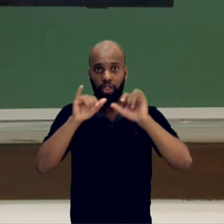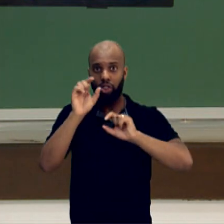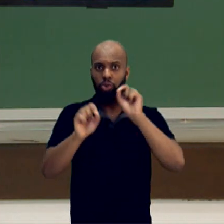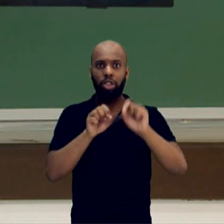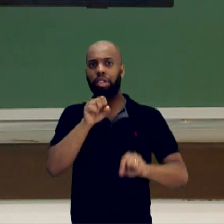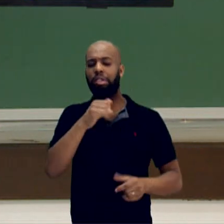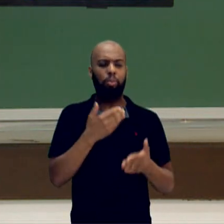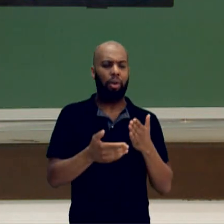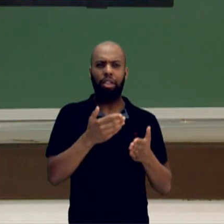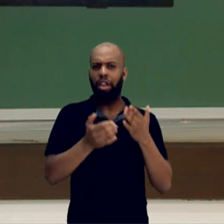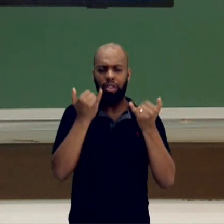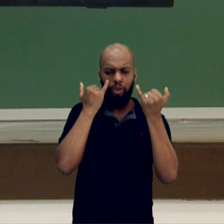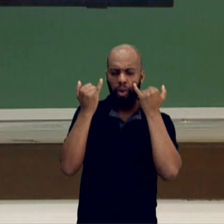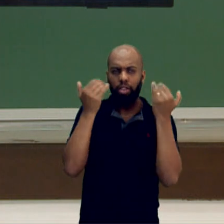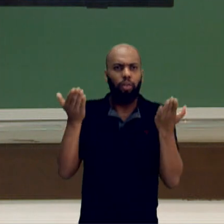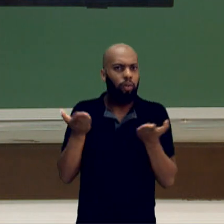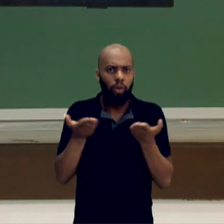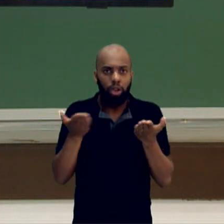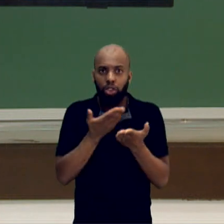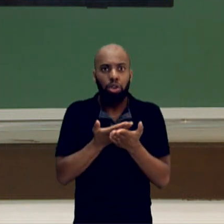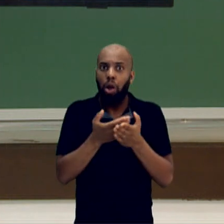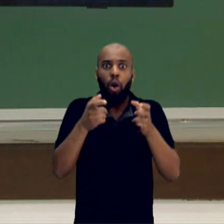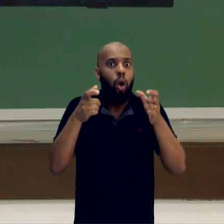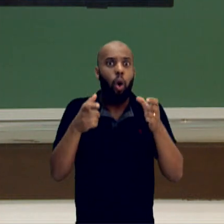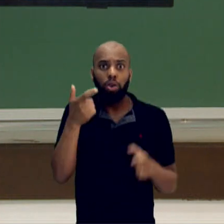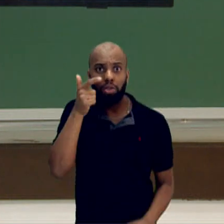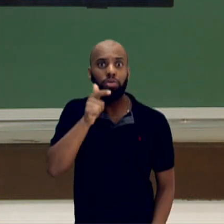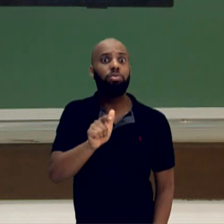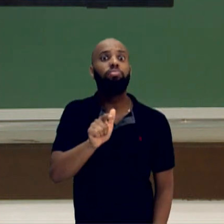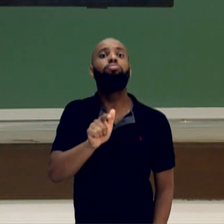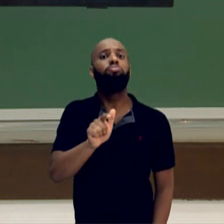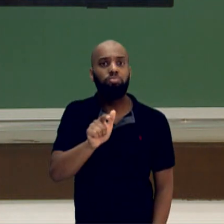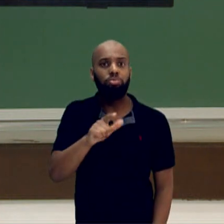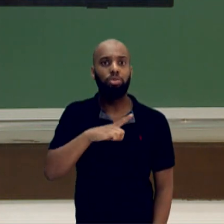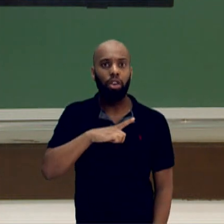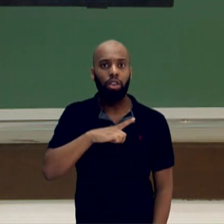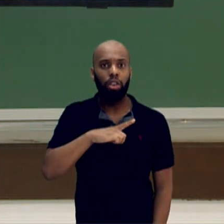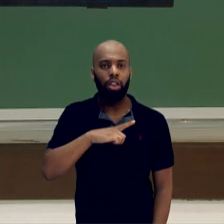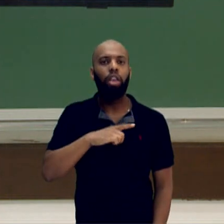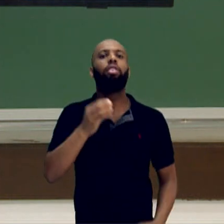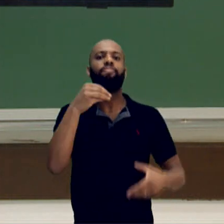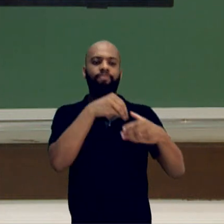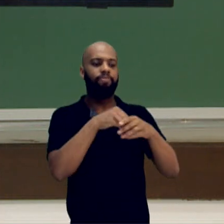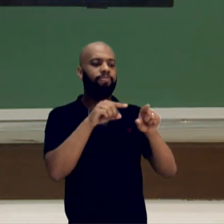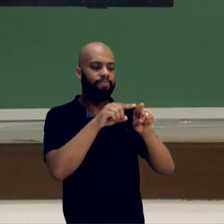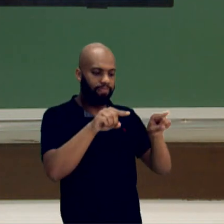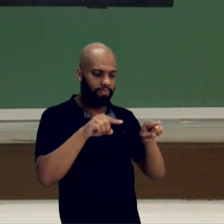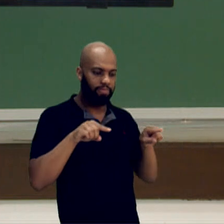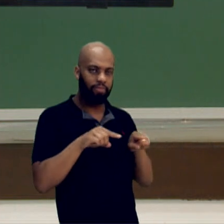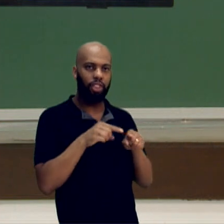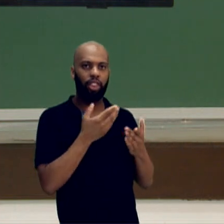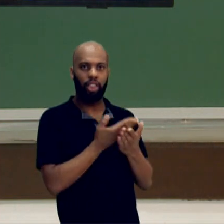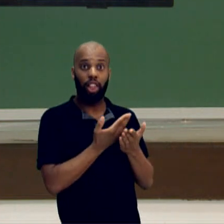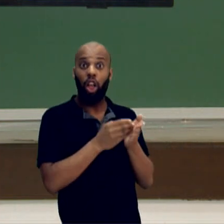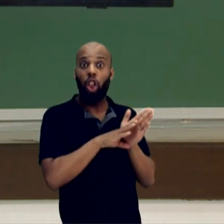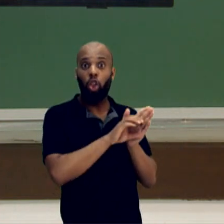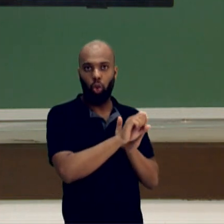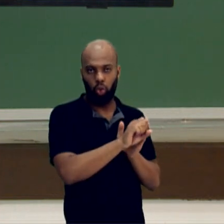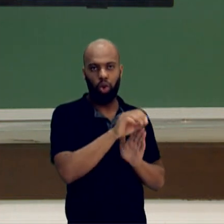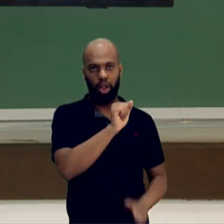vocês perderam alguma coisa dessa aula, vocês podem buscar onde essas informações? Lá no Classroom. Lembra que